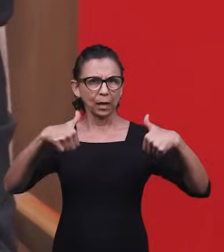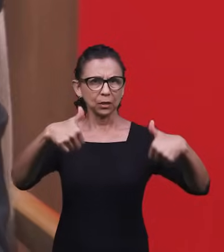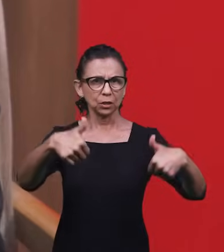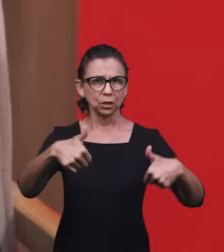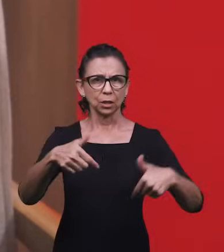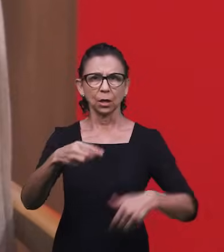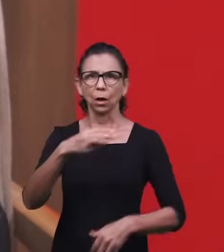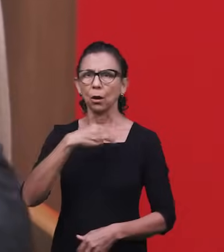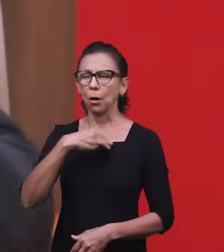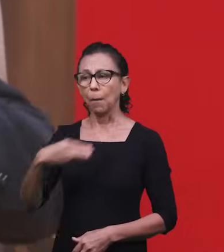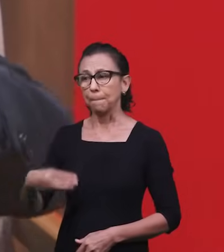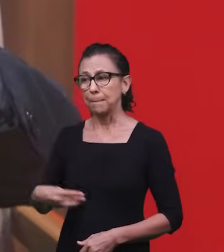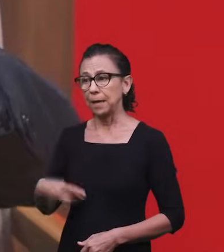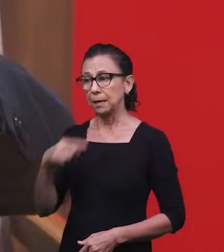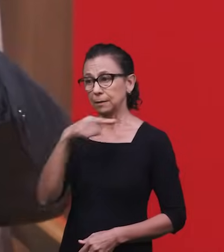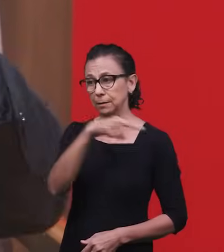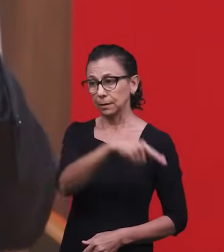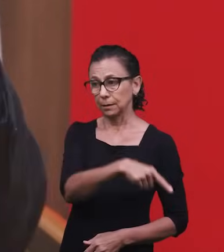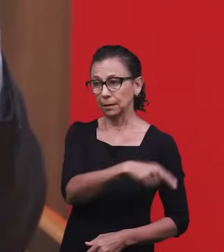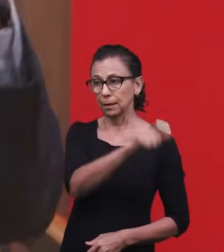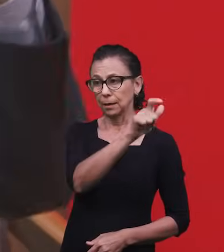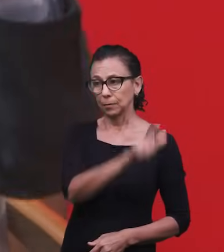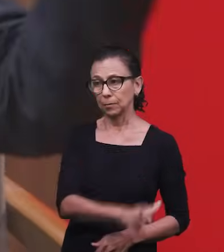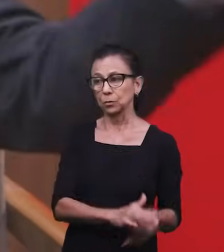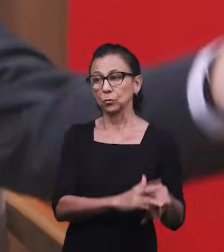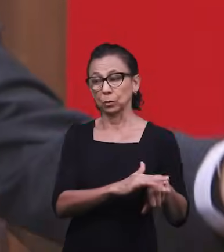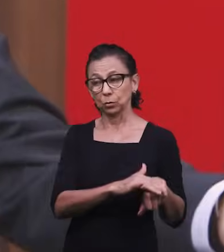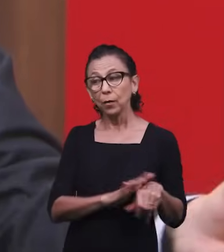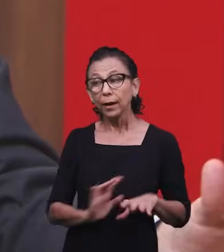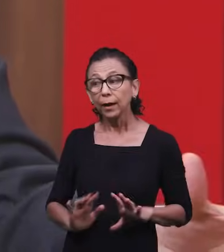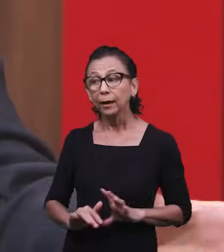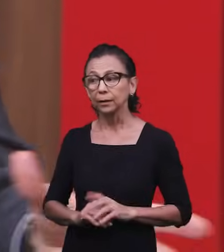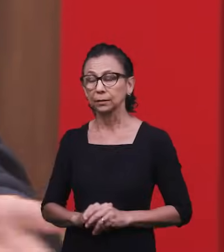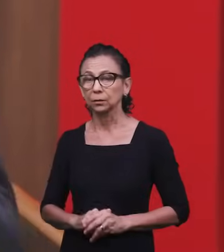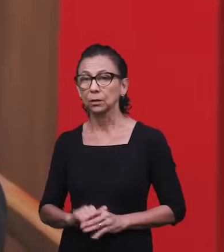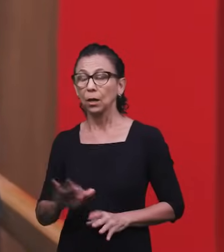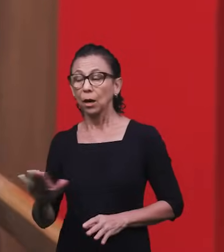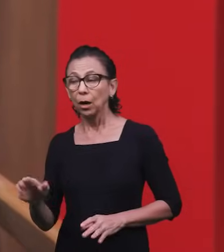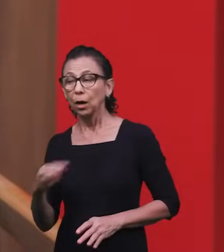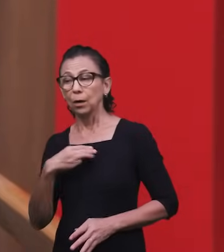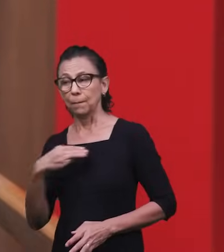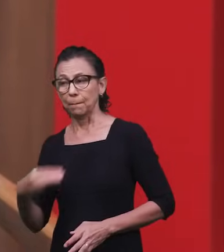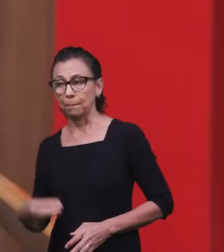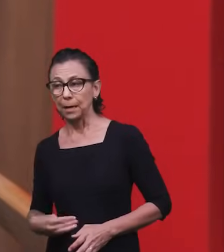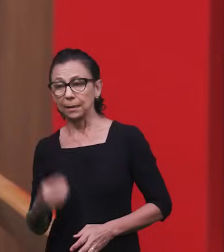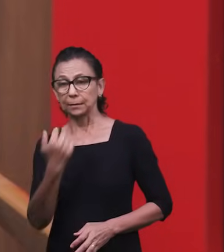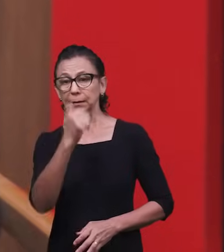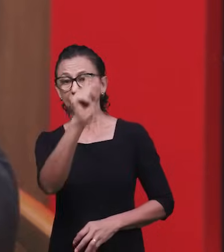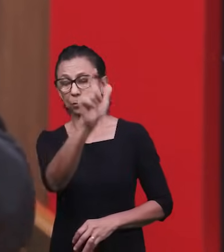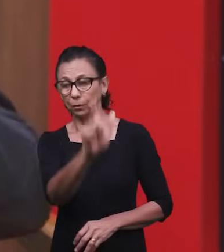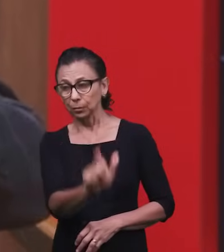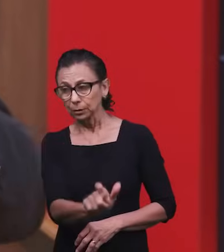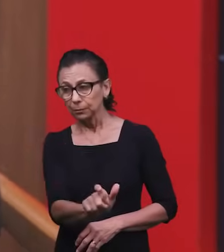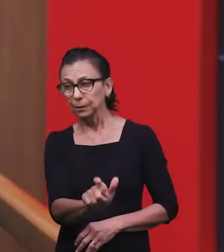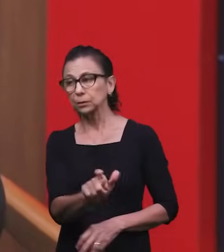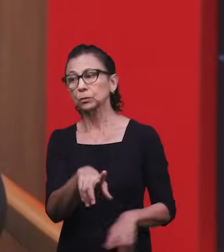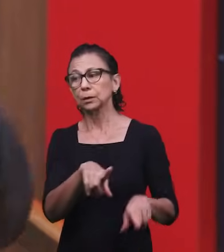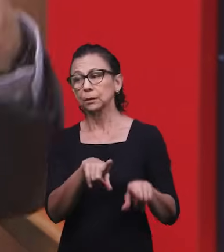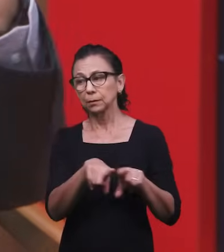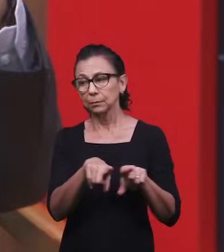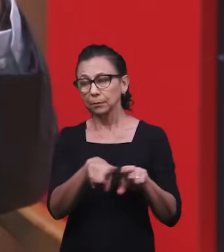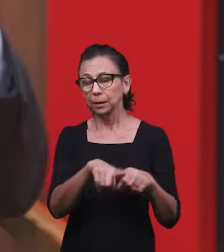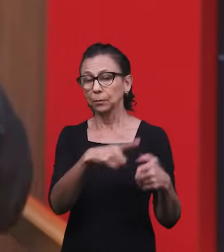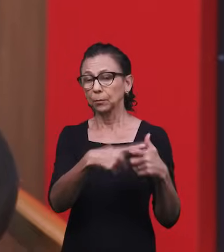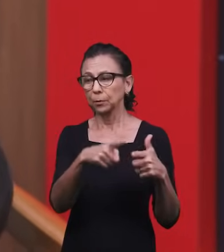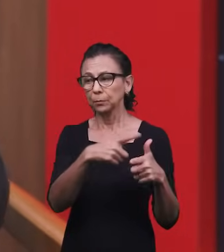um doente. Ó, a pessoa com essa situação assim, um questionamento. Então, o Senhor